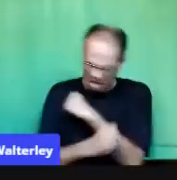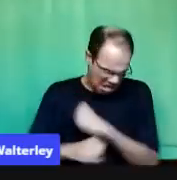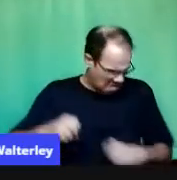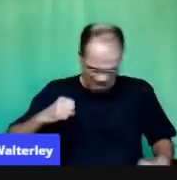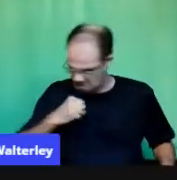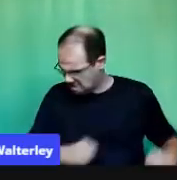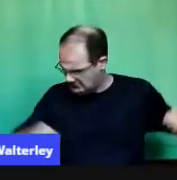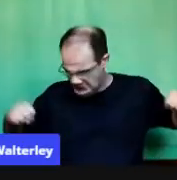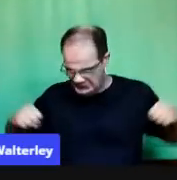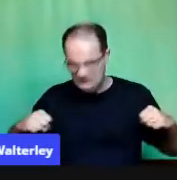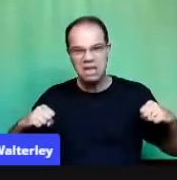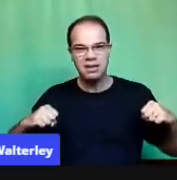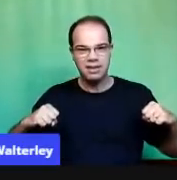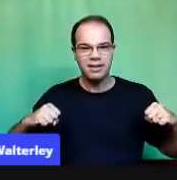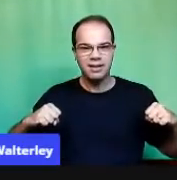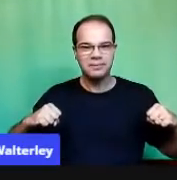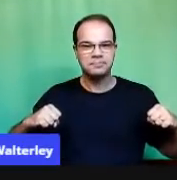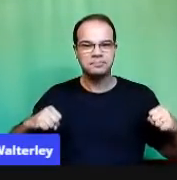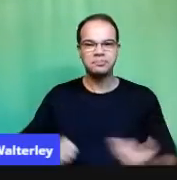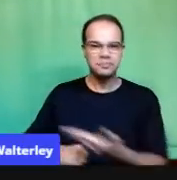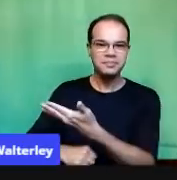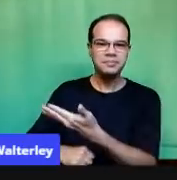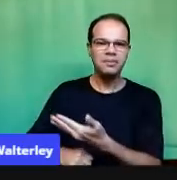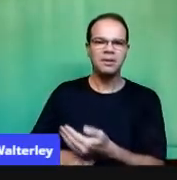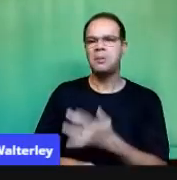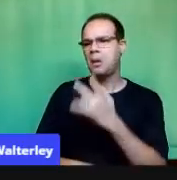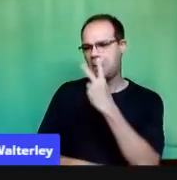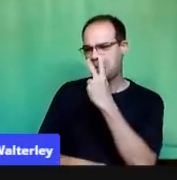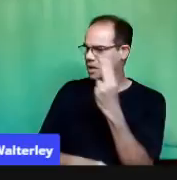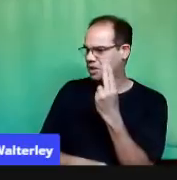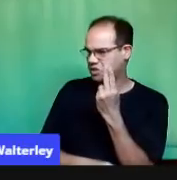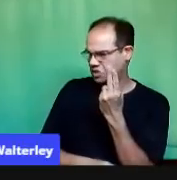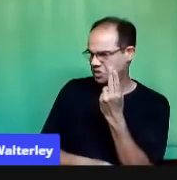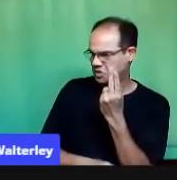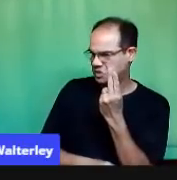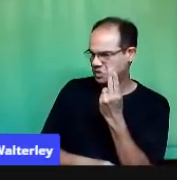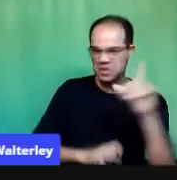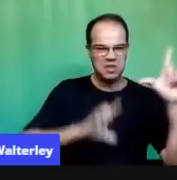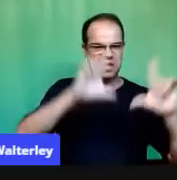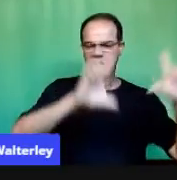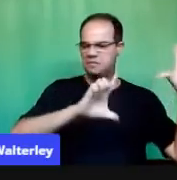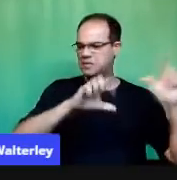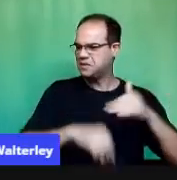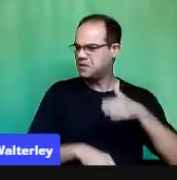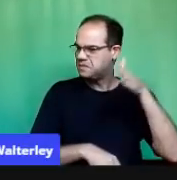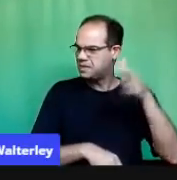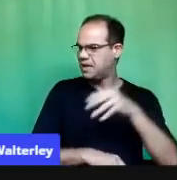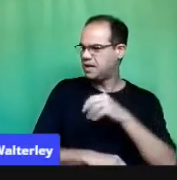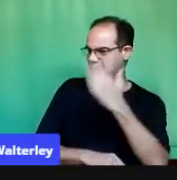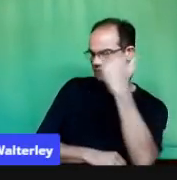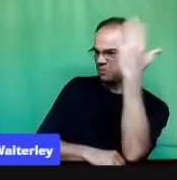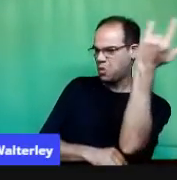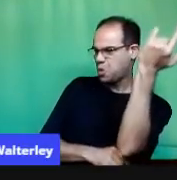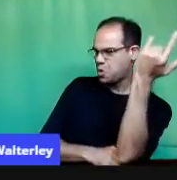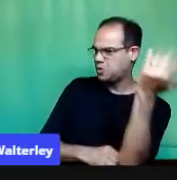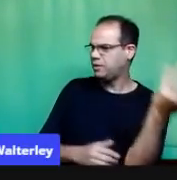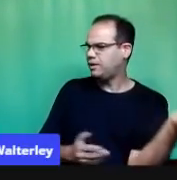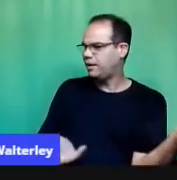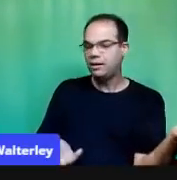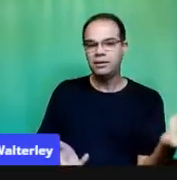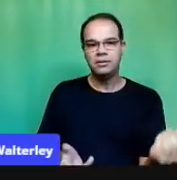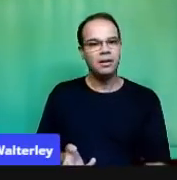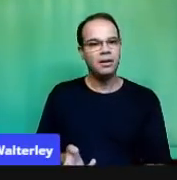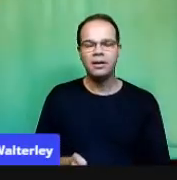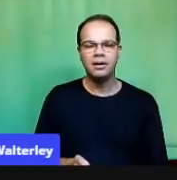alguma coisa, ela dançou naquilo. E aí, onde que fica a valorização desses